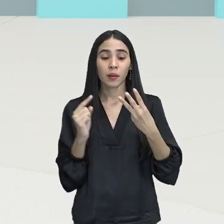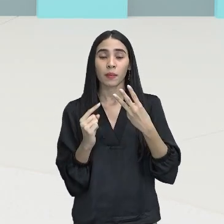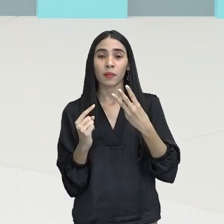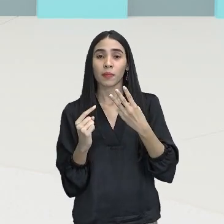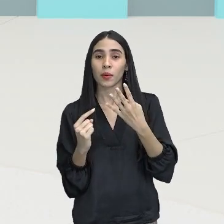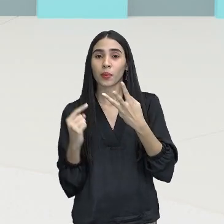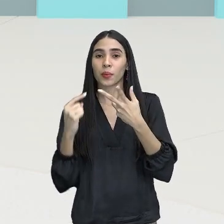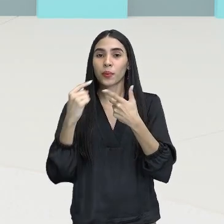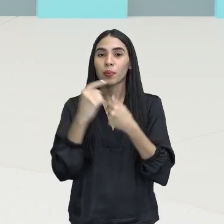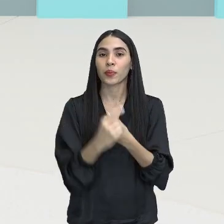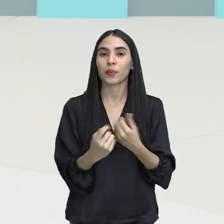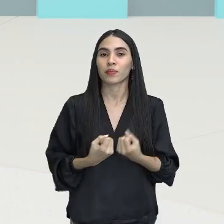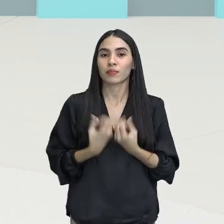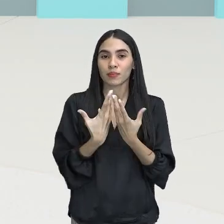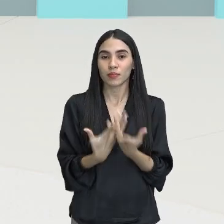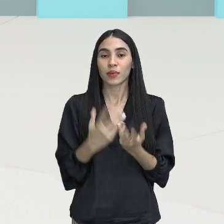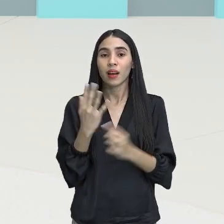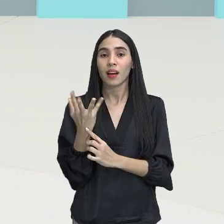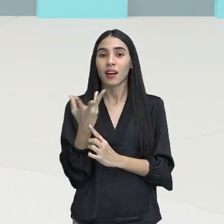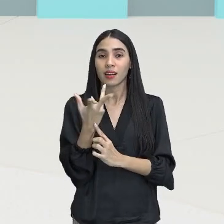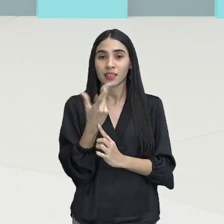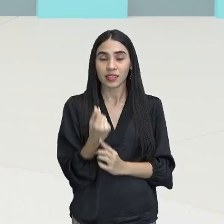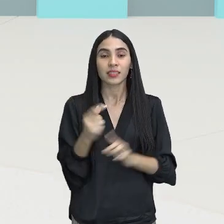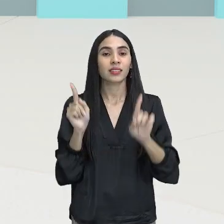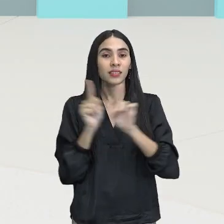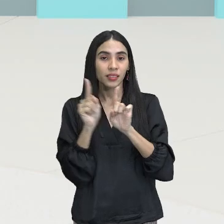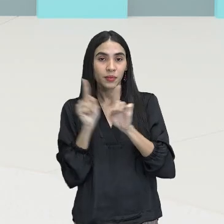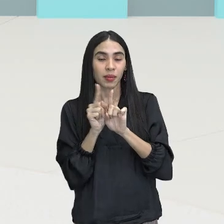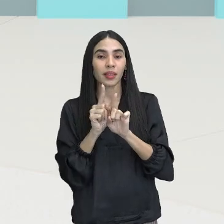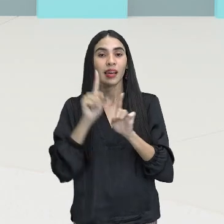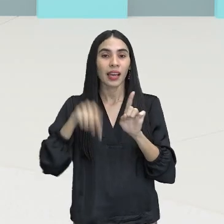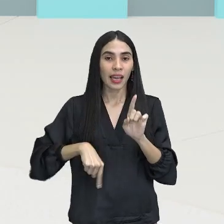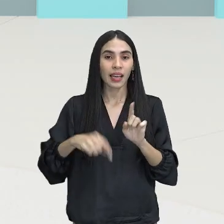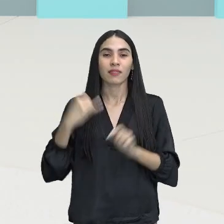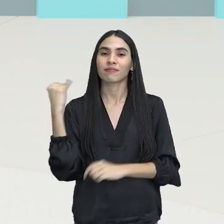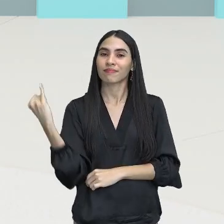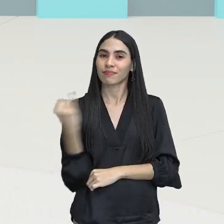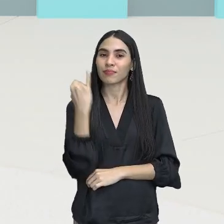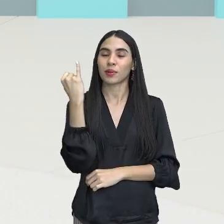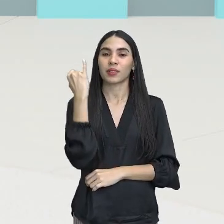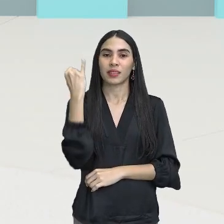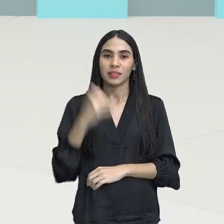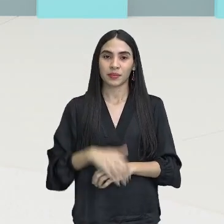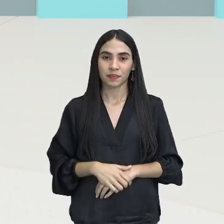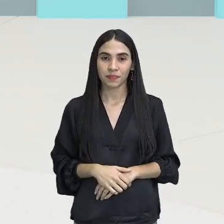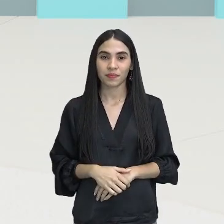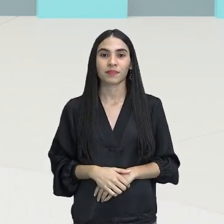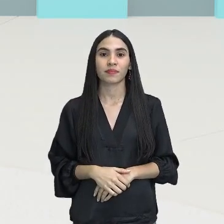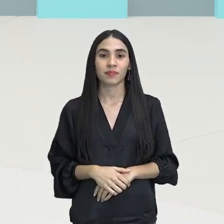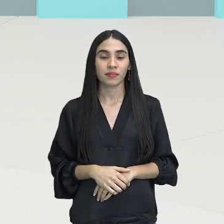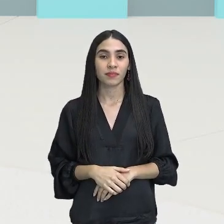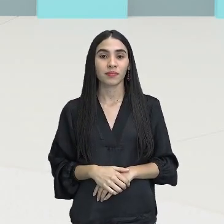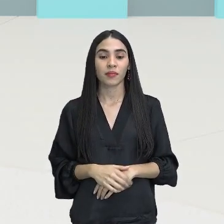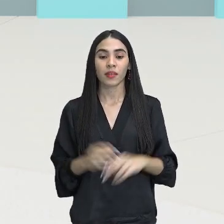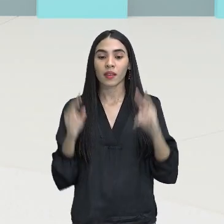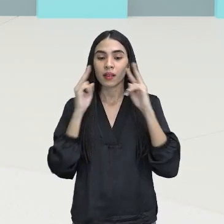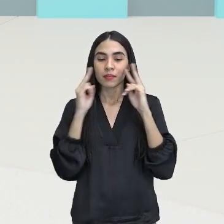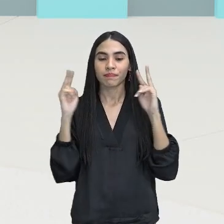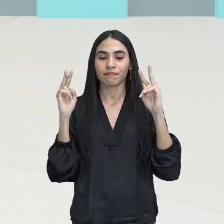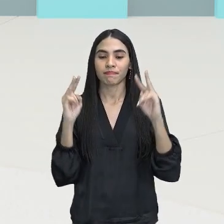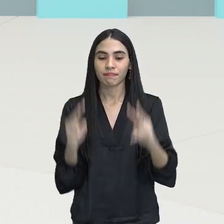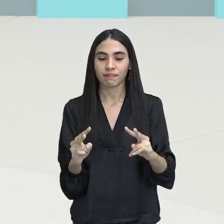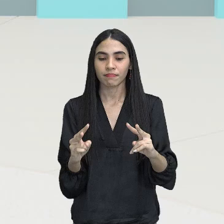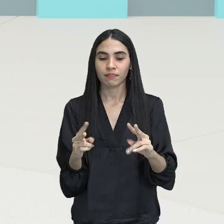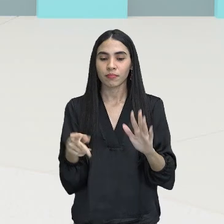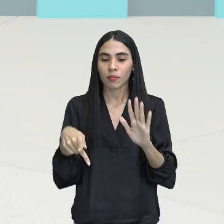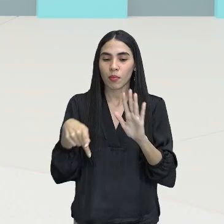nós produzimos artisticamente também é de grande valor. Quando trazemos esse olhar